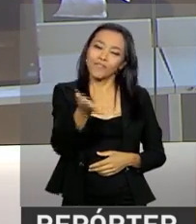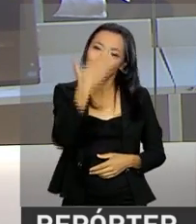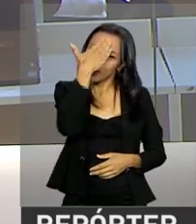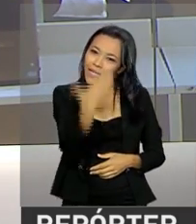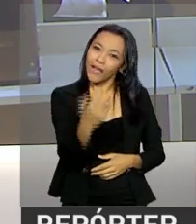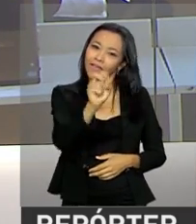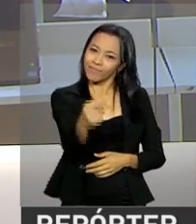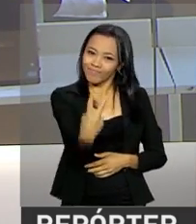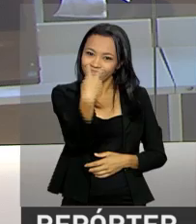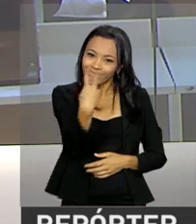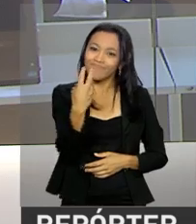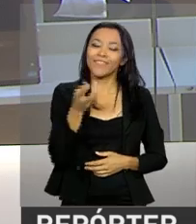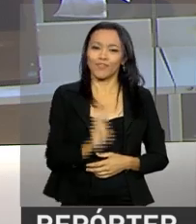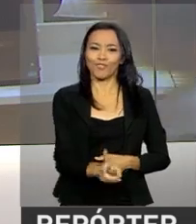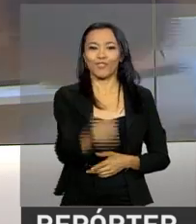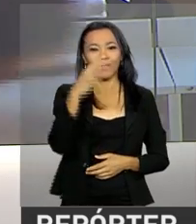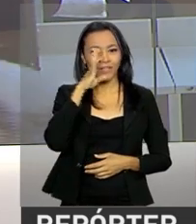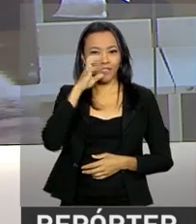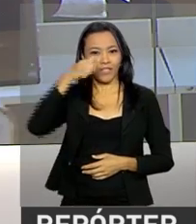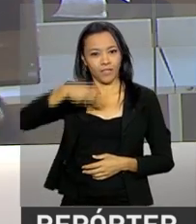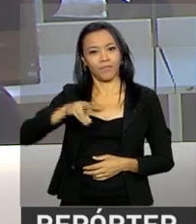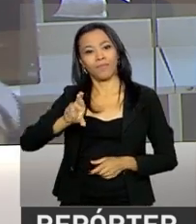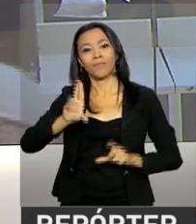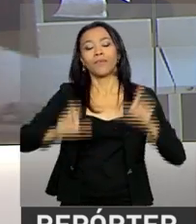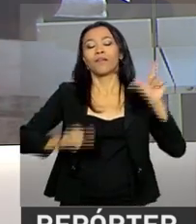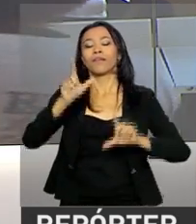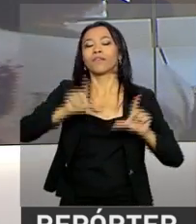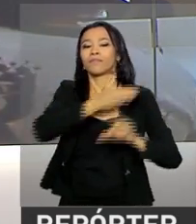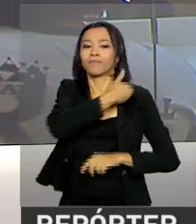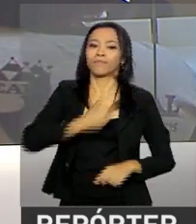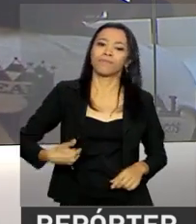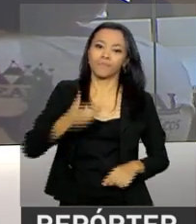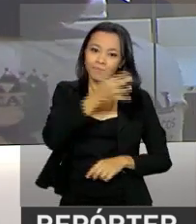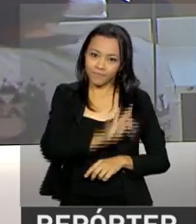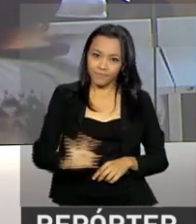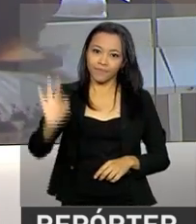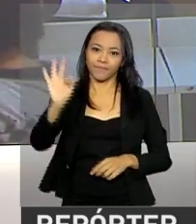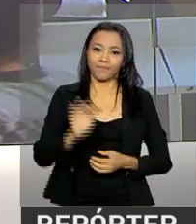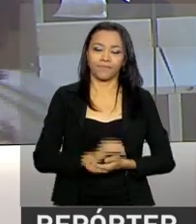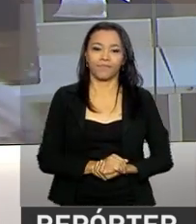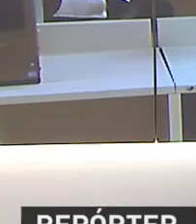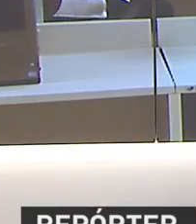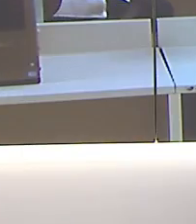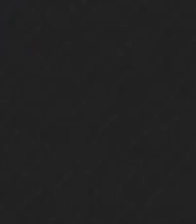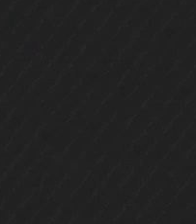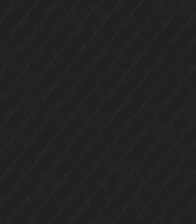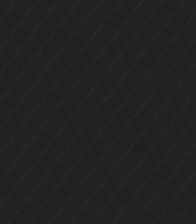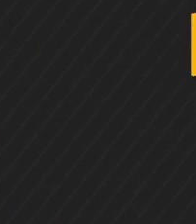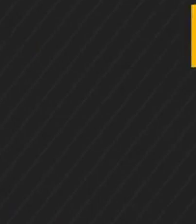obrigada pela sua companhia e continue com a gente aqui na NBR a TV do Governo